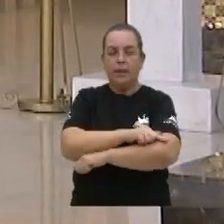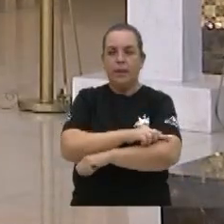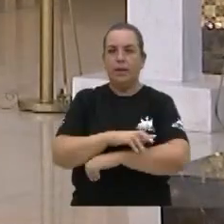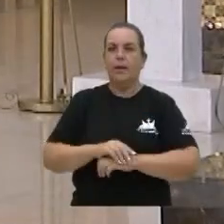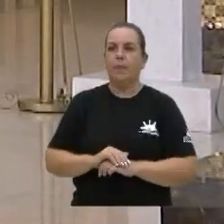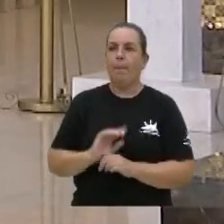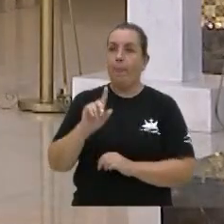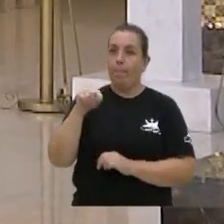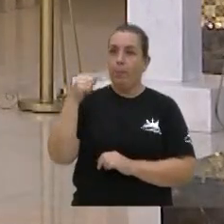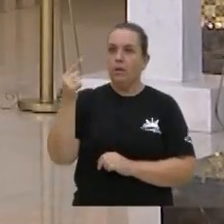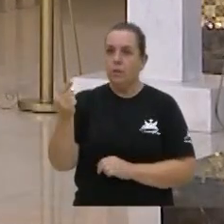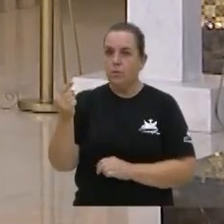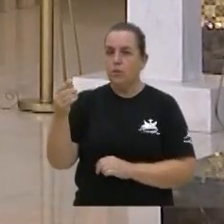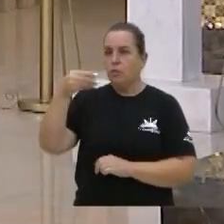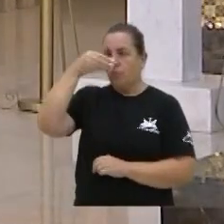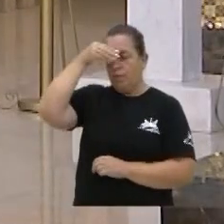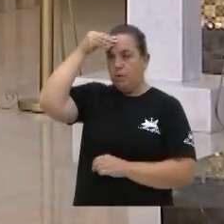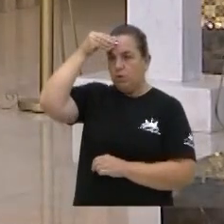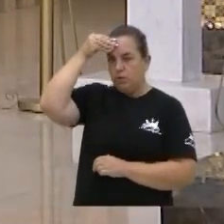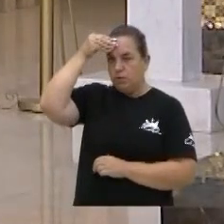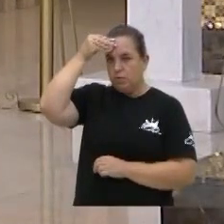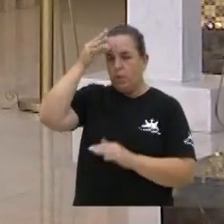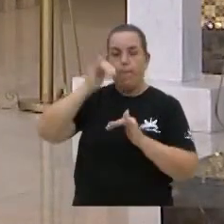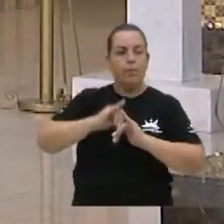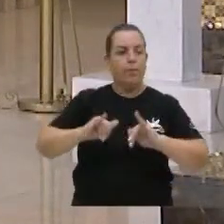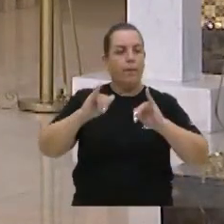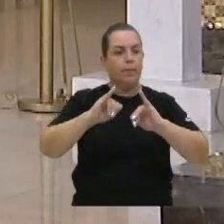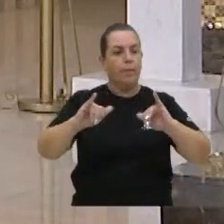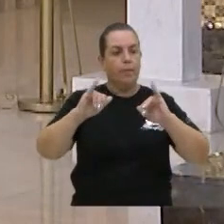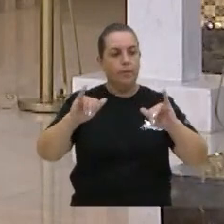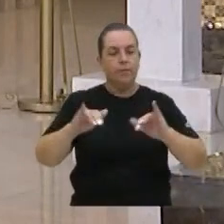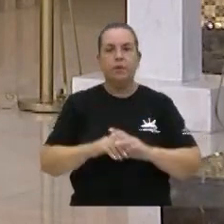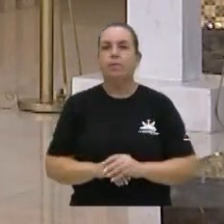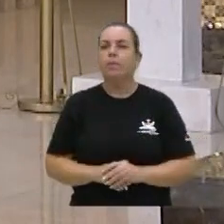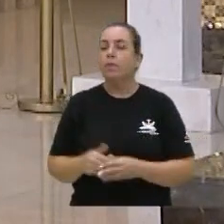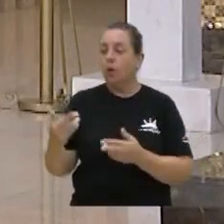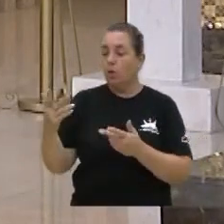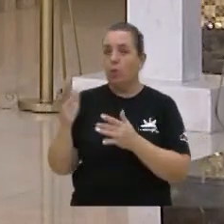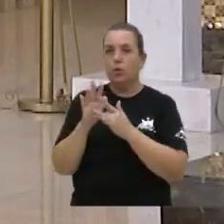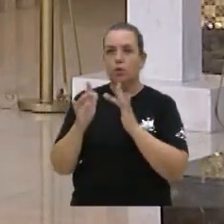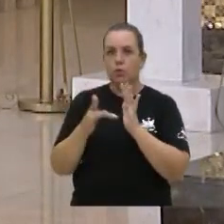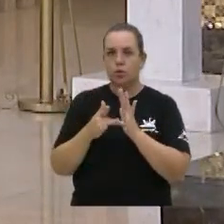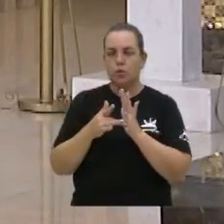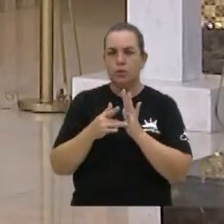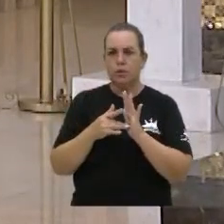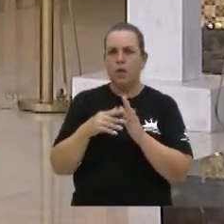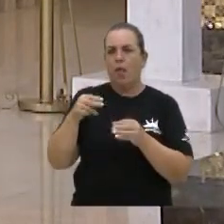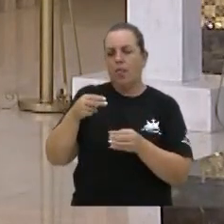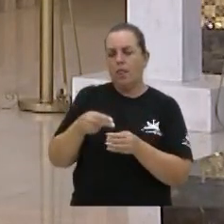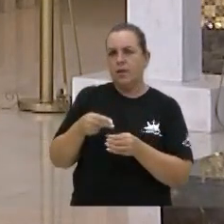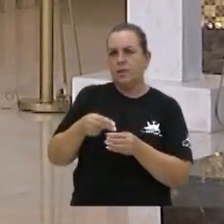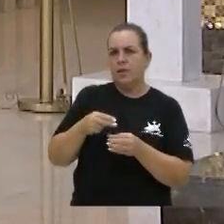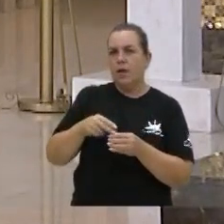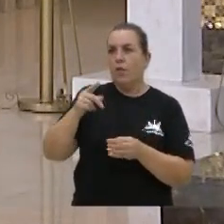do batismo pregado por João. Como Jesus de Nazaré foi ungido por